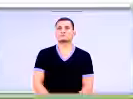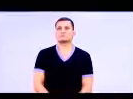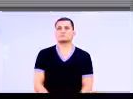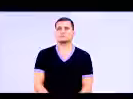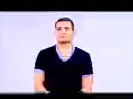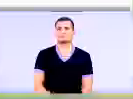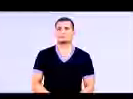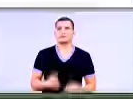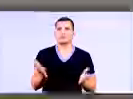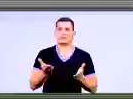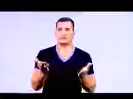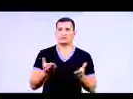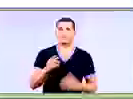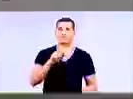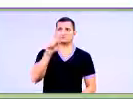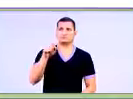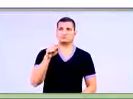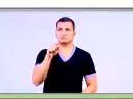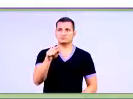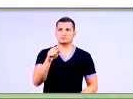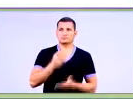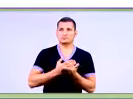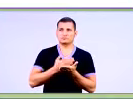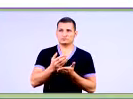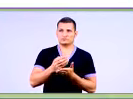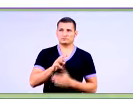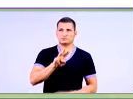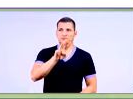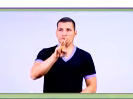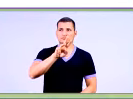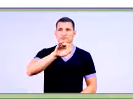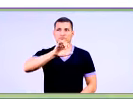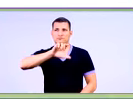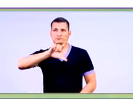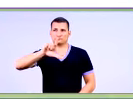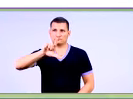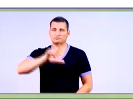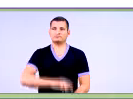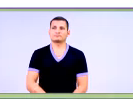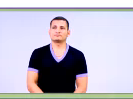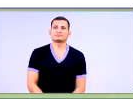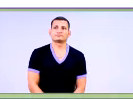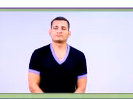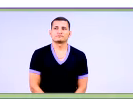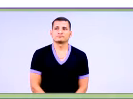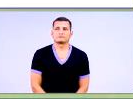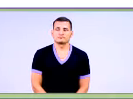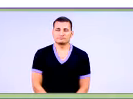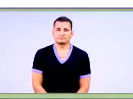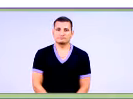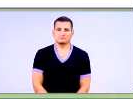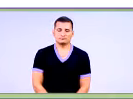Vamos à interrogativa. Começamos com will. Will my sister